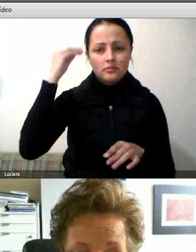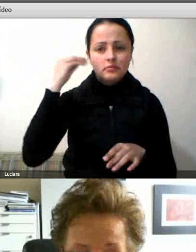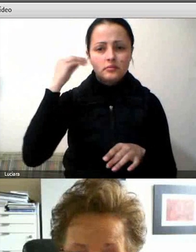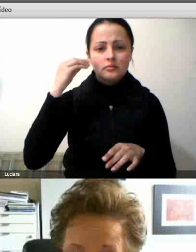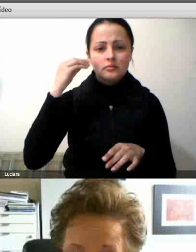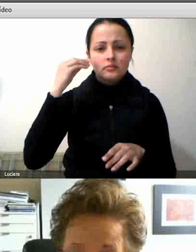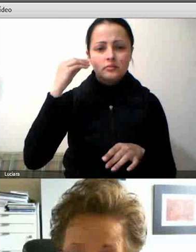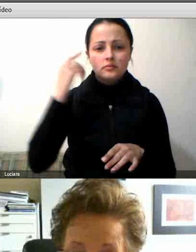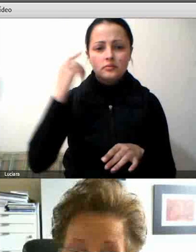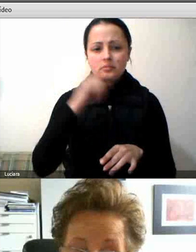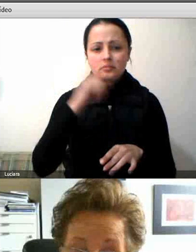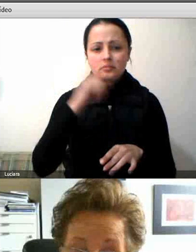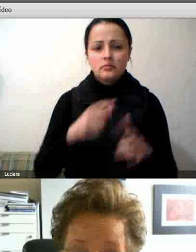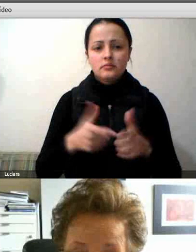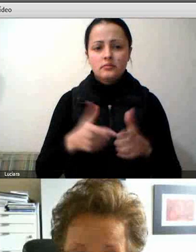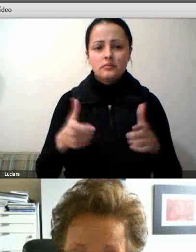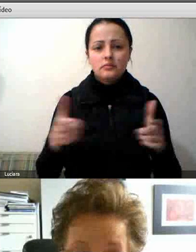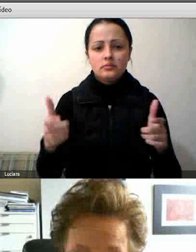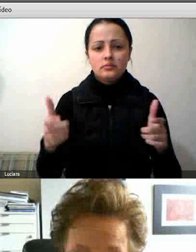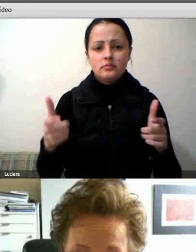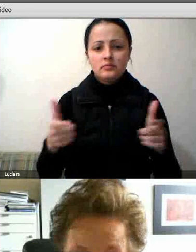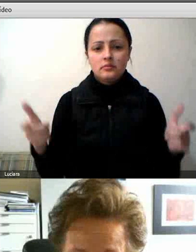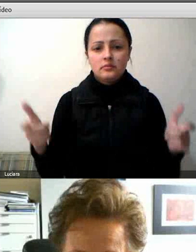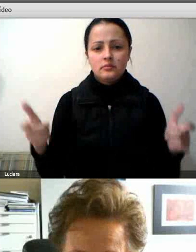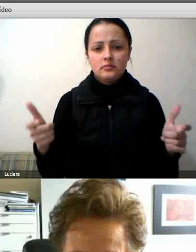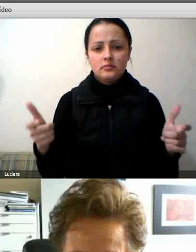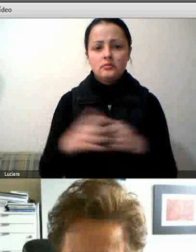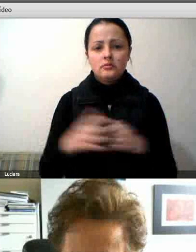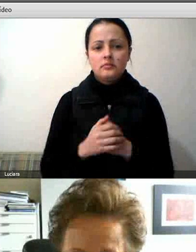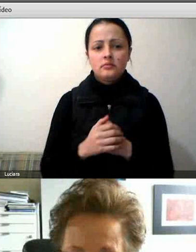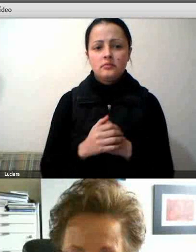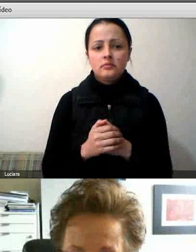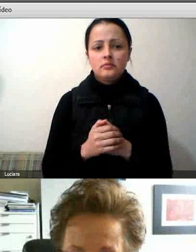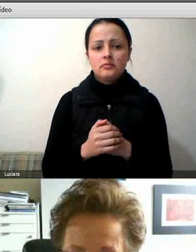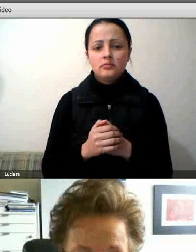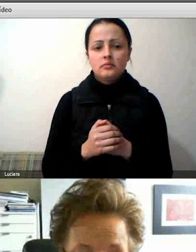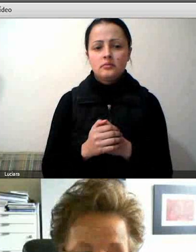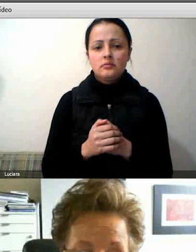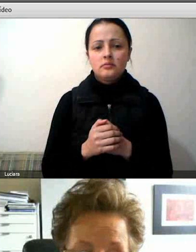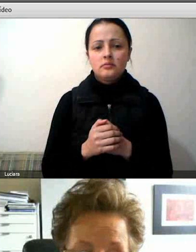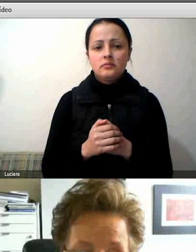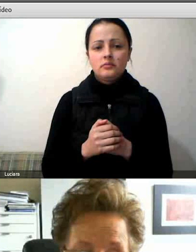de expansão, que está começando agora aqui no Rio Grande do Sul,